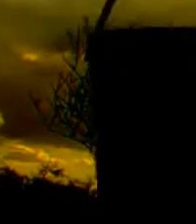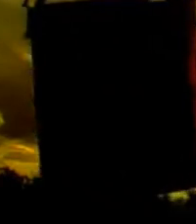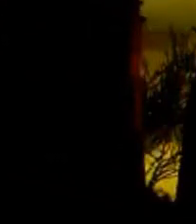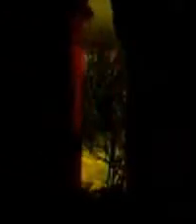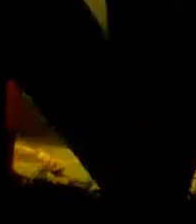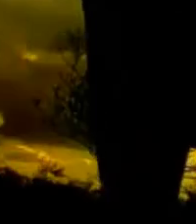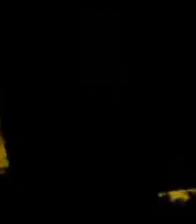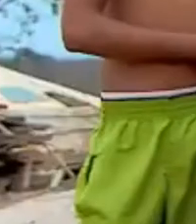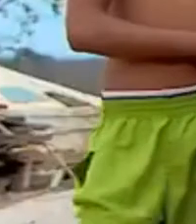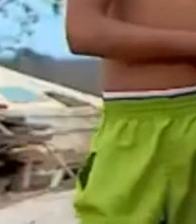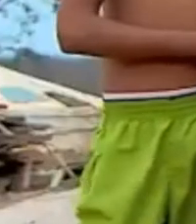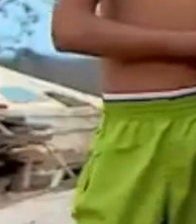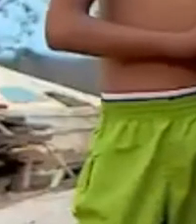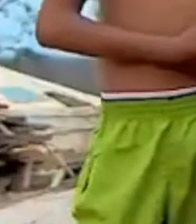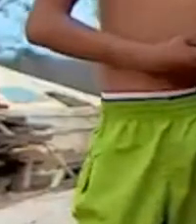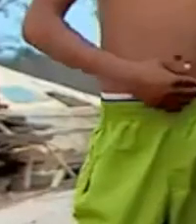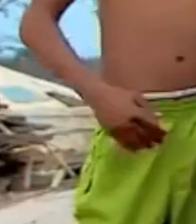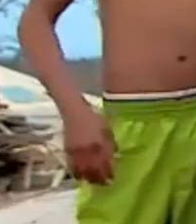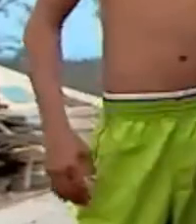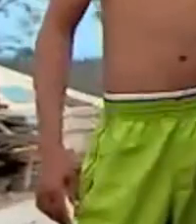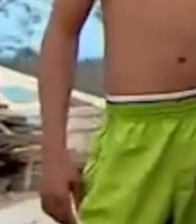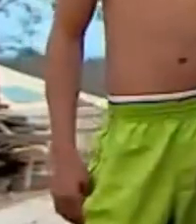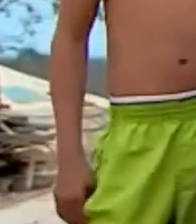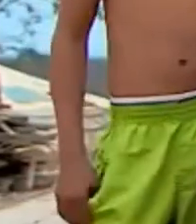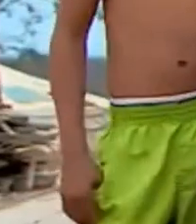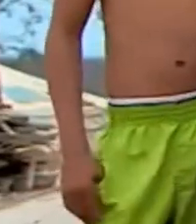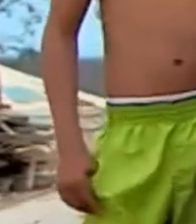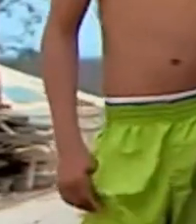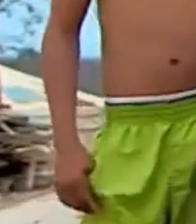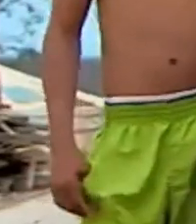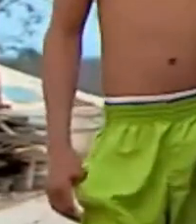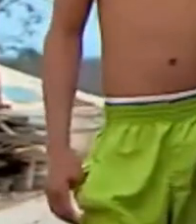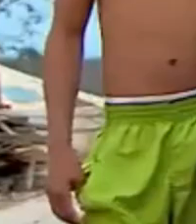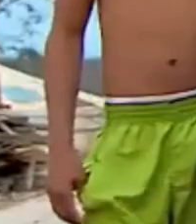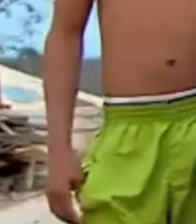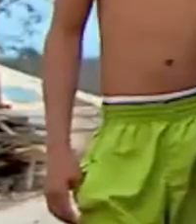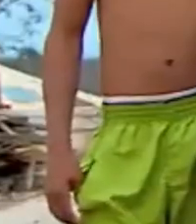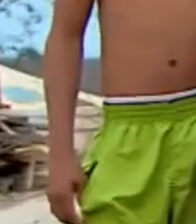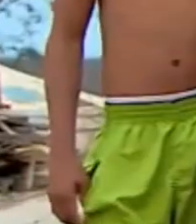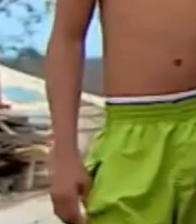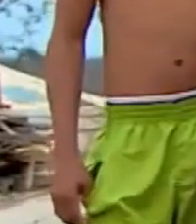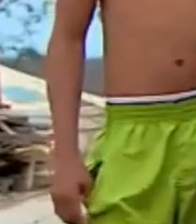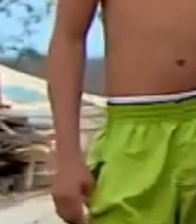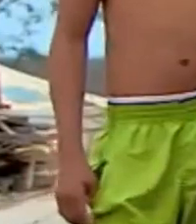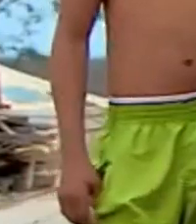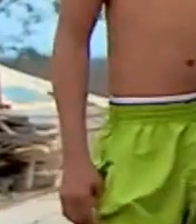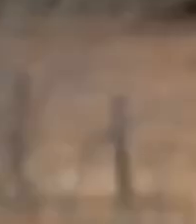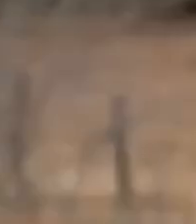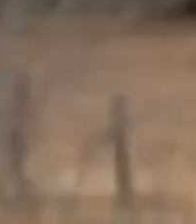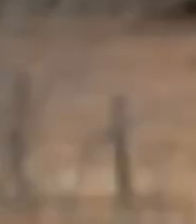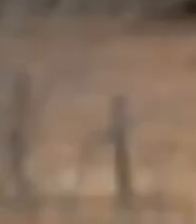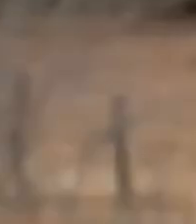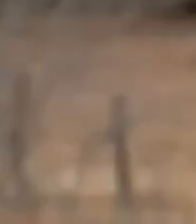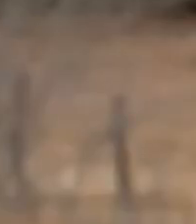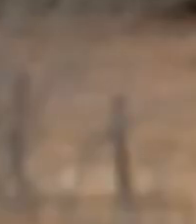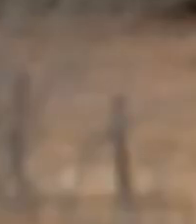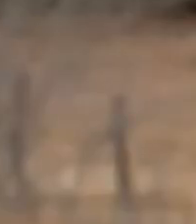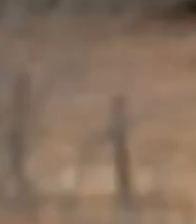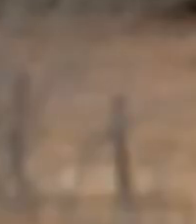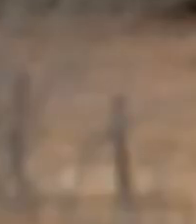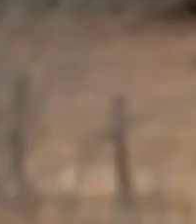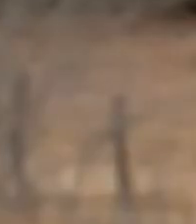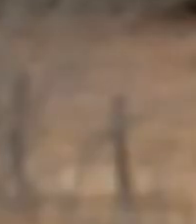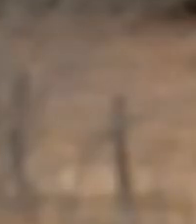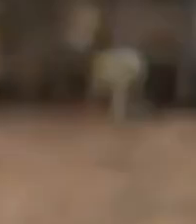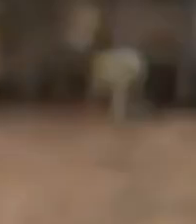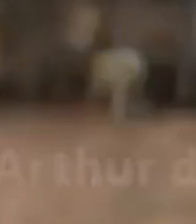A seca aqui está grande. A situação está feia para nós e para os bichos. É muita dificuldade que o